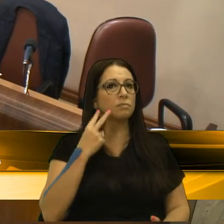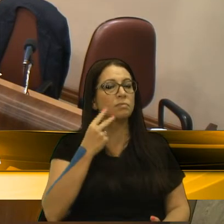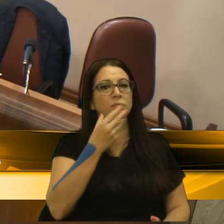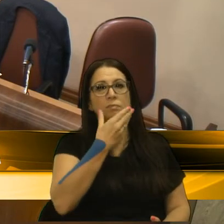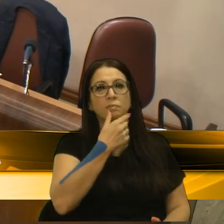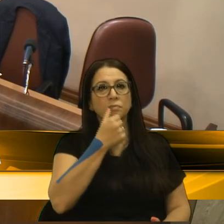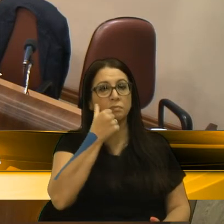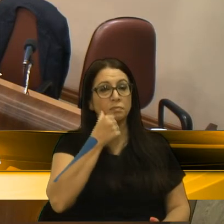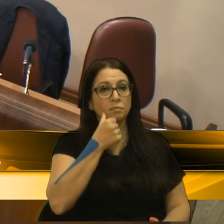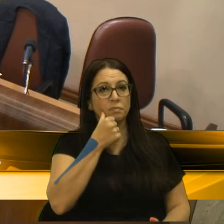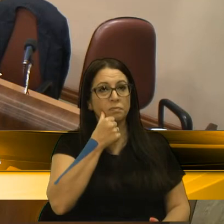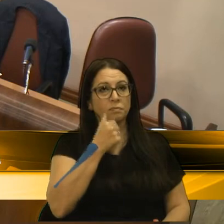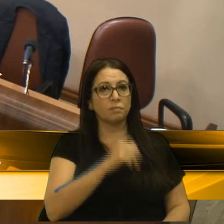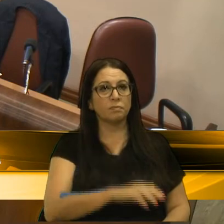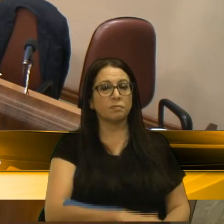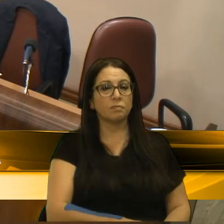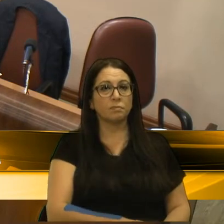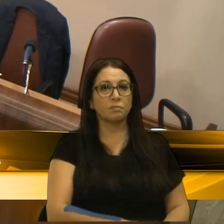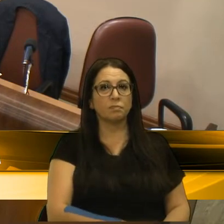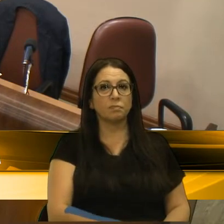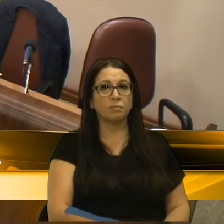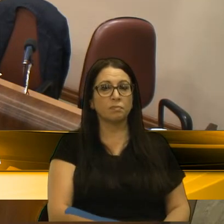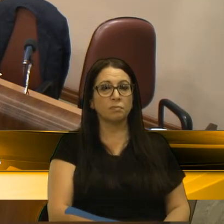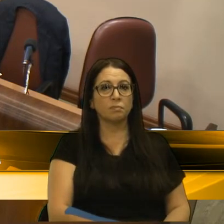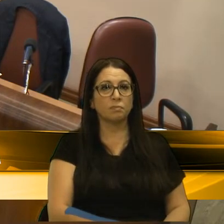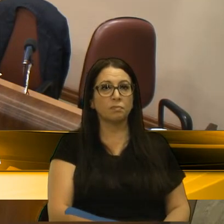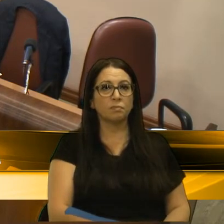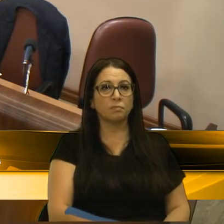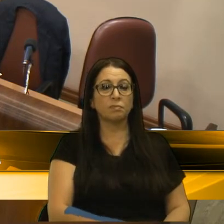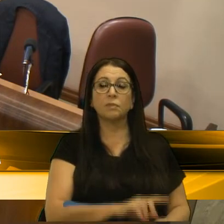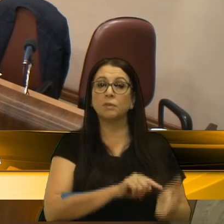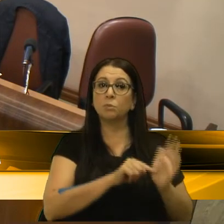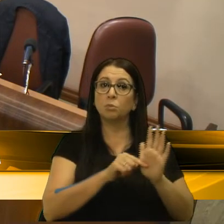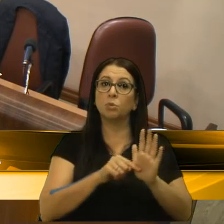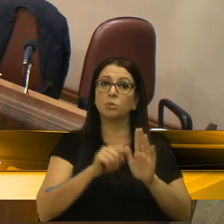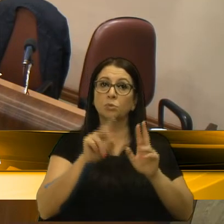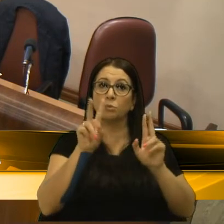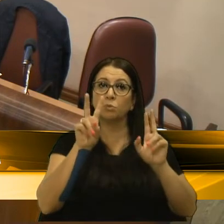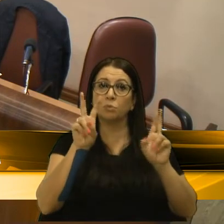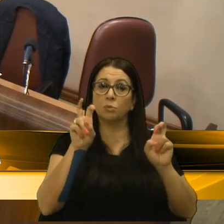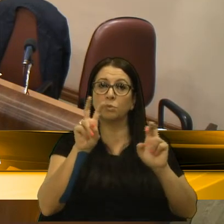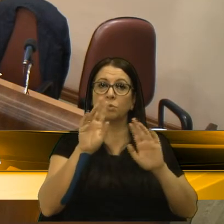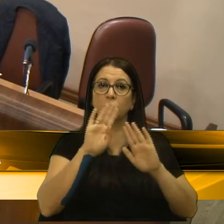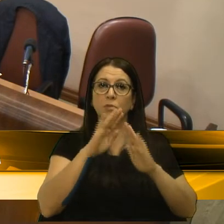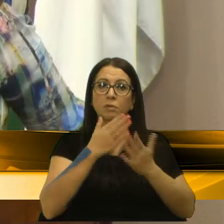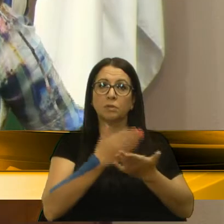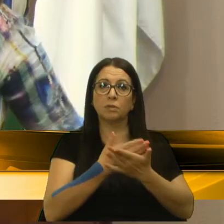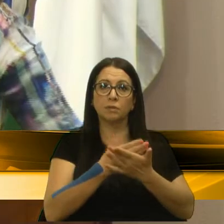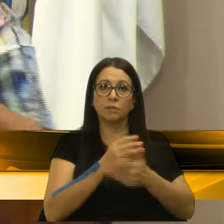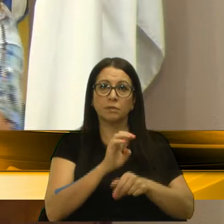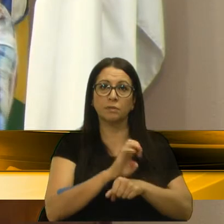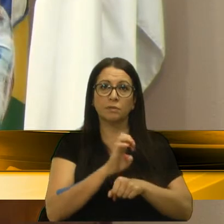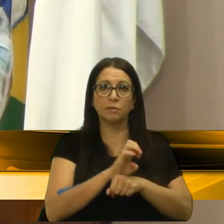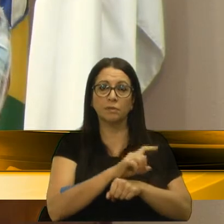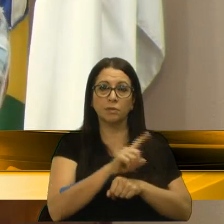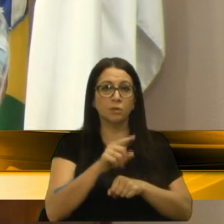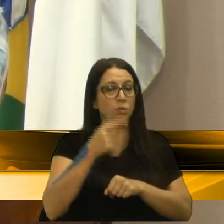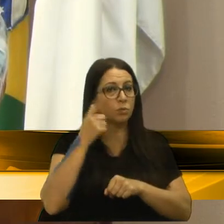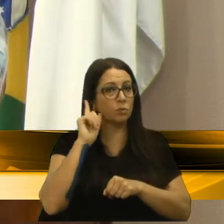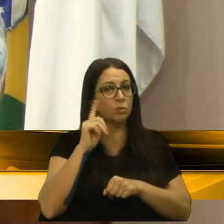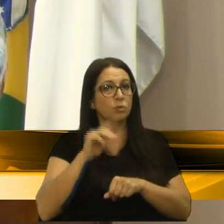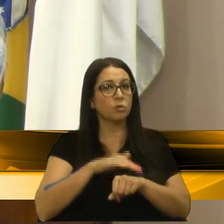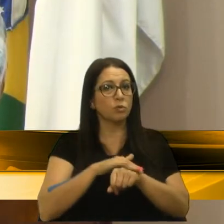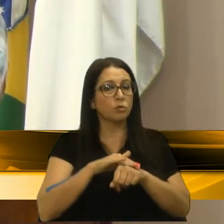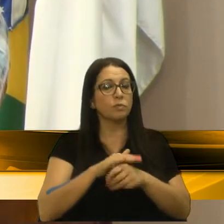vereadores, eu trago o assunto ainda das escolas estaduais. Ontem a gente